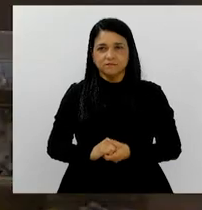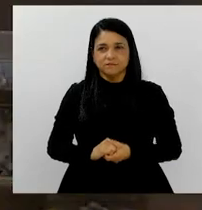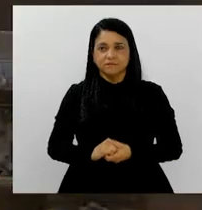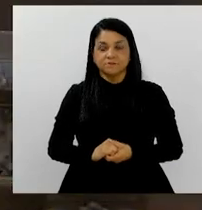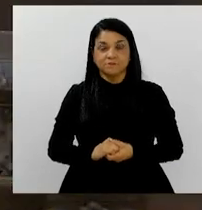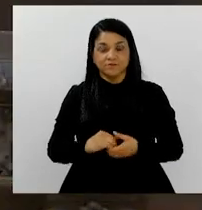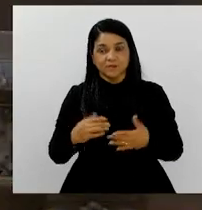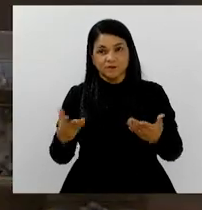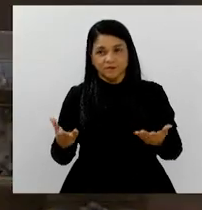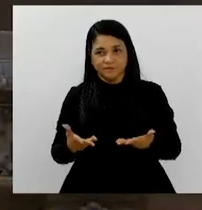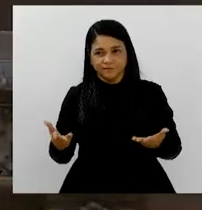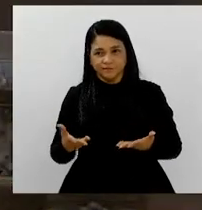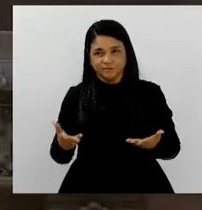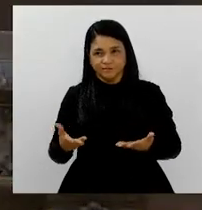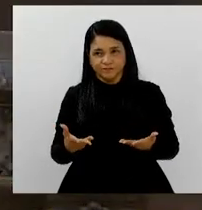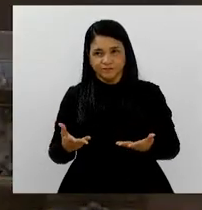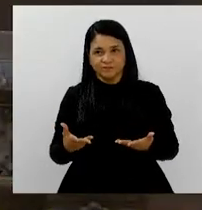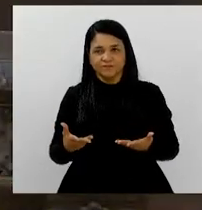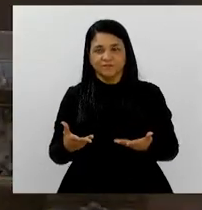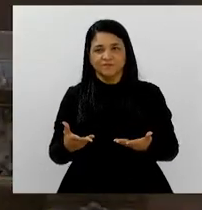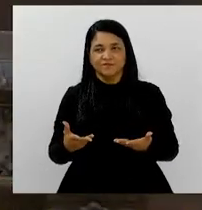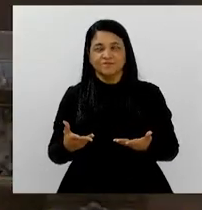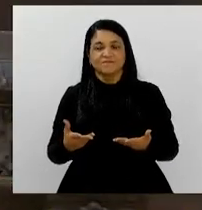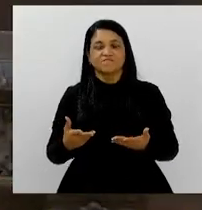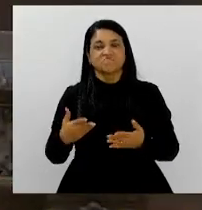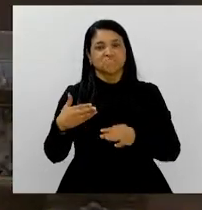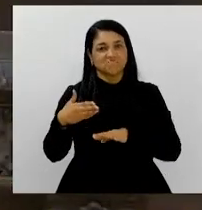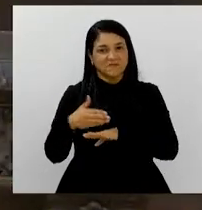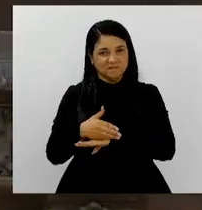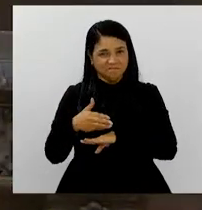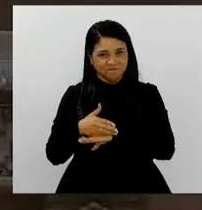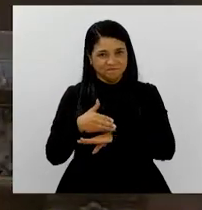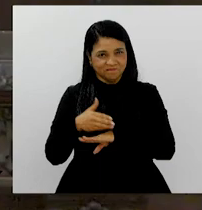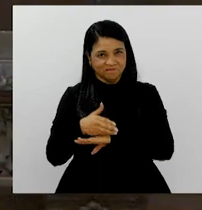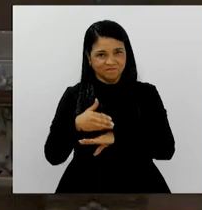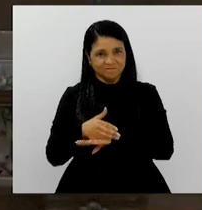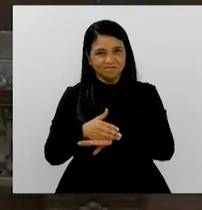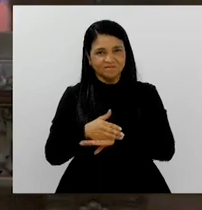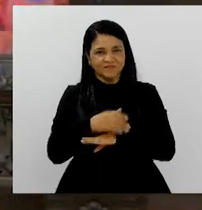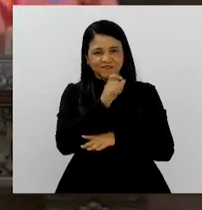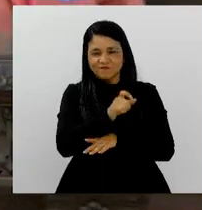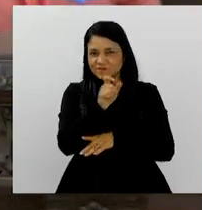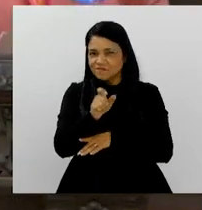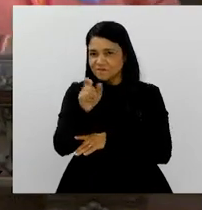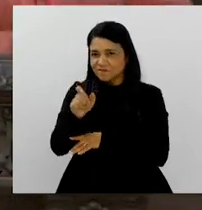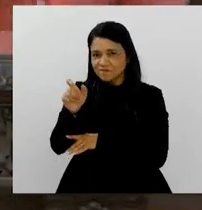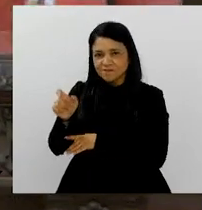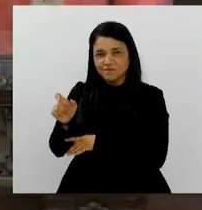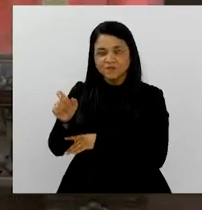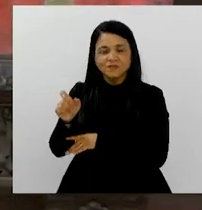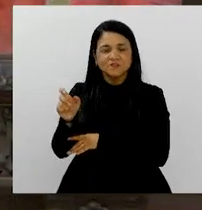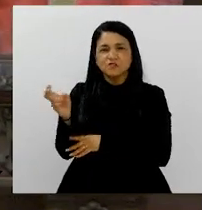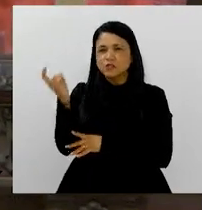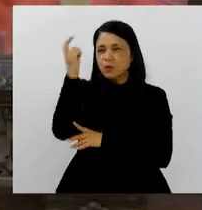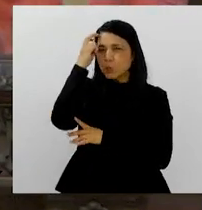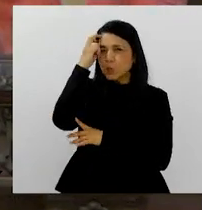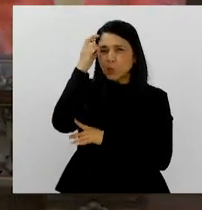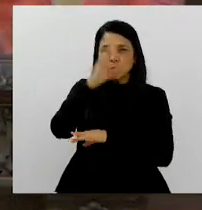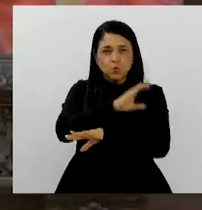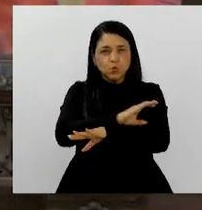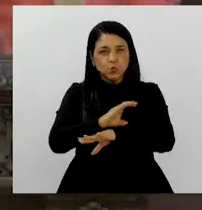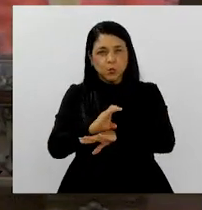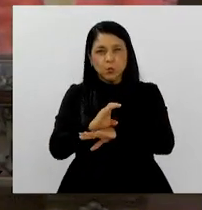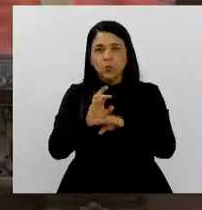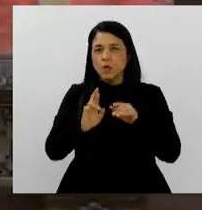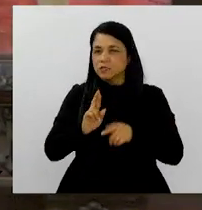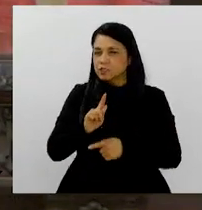Hoje nós contamos aqui com a presença de vários fazedores e fazedoras de cultura, de vários